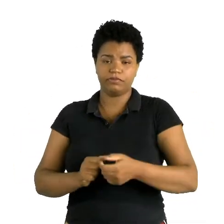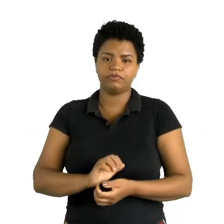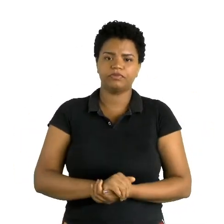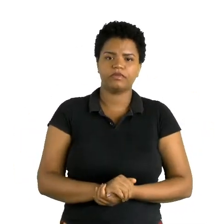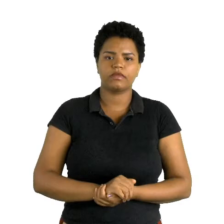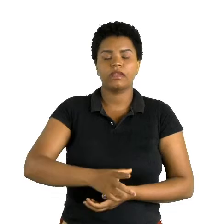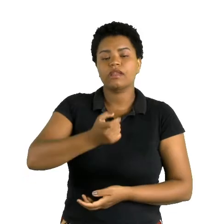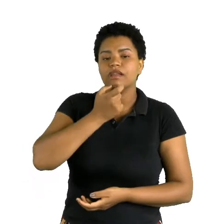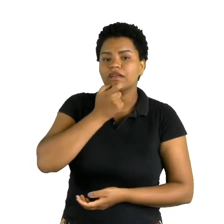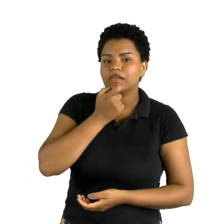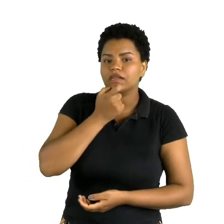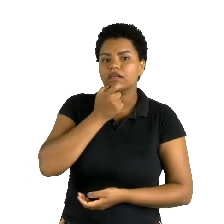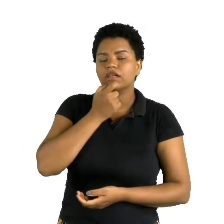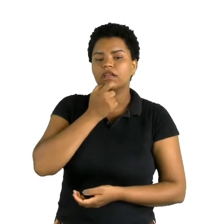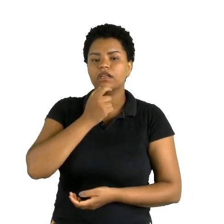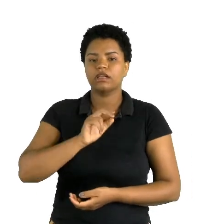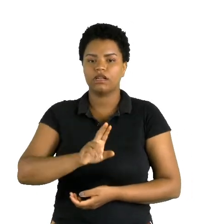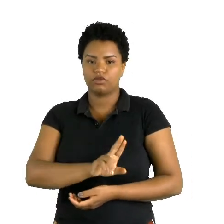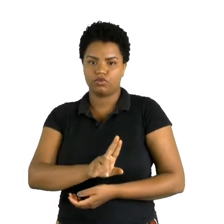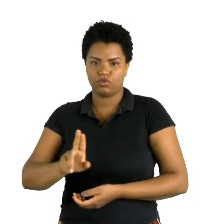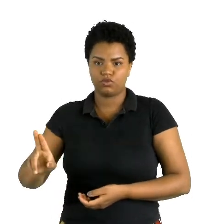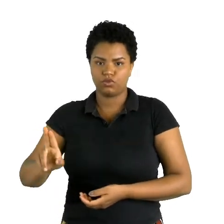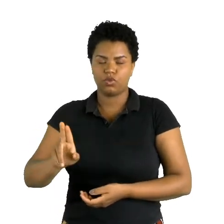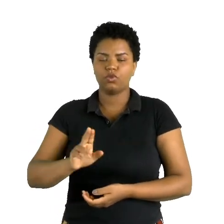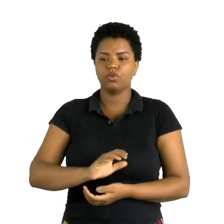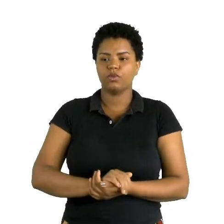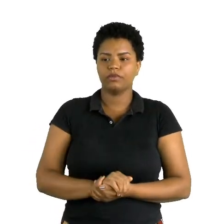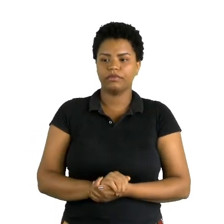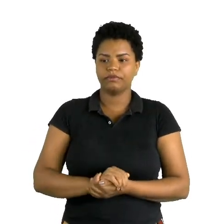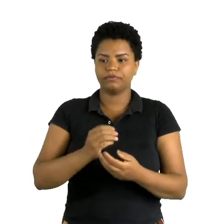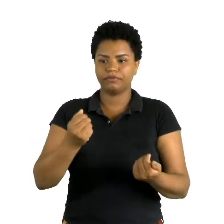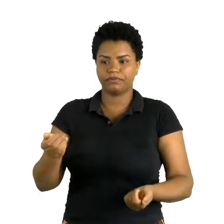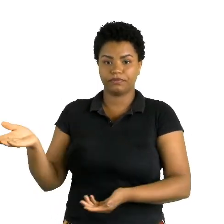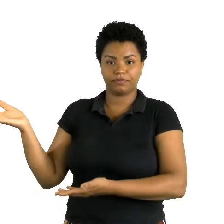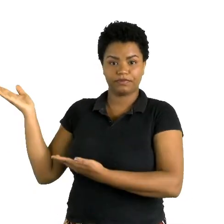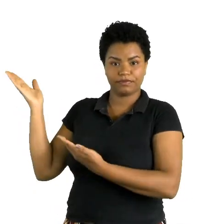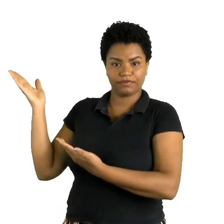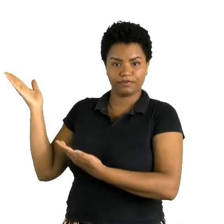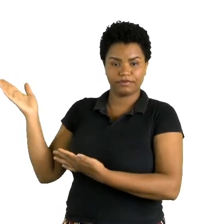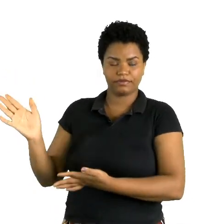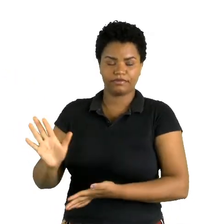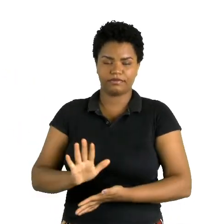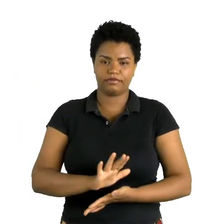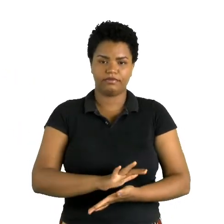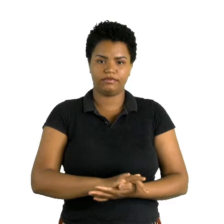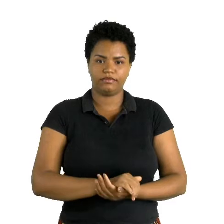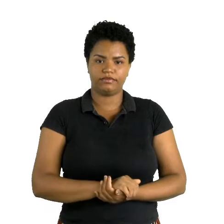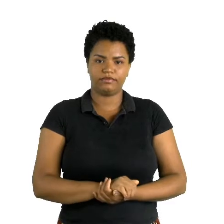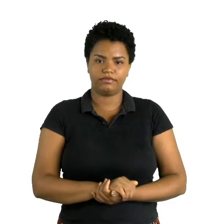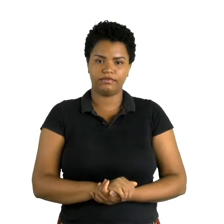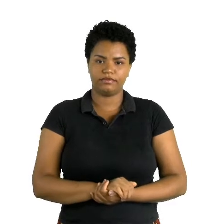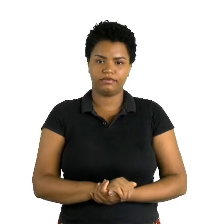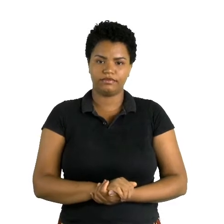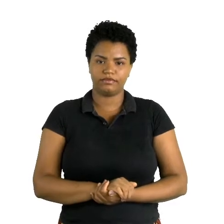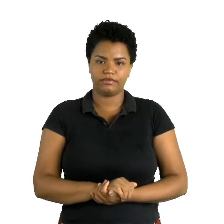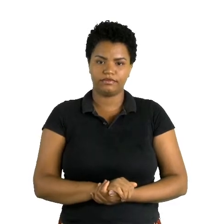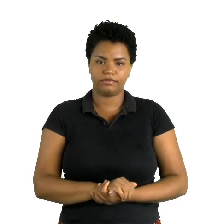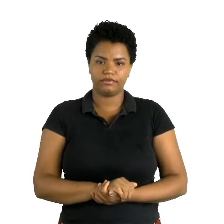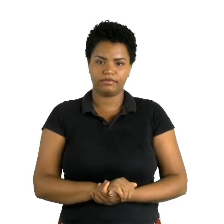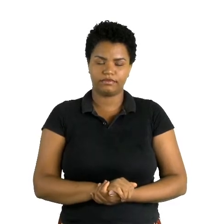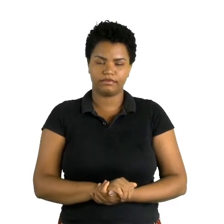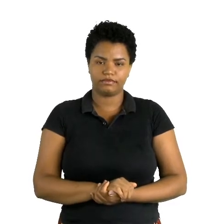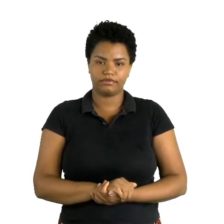a gente chama comparative of equality, comparative of inferiority e comparative of